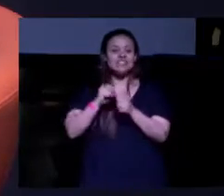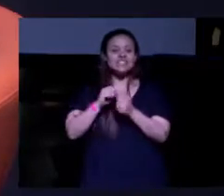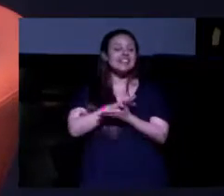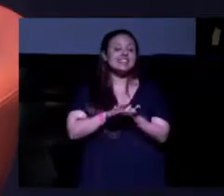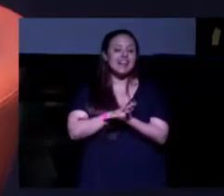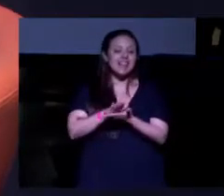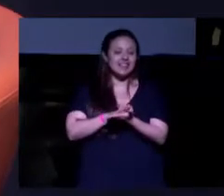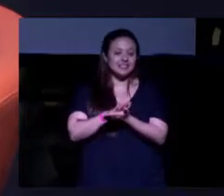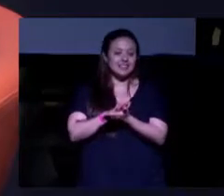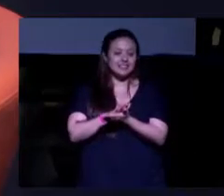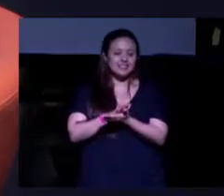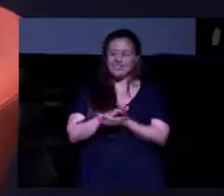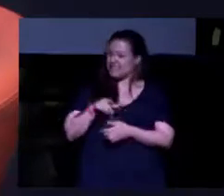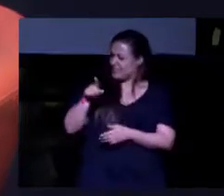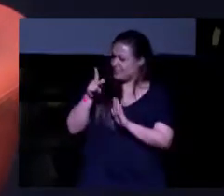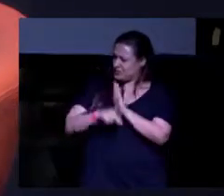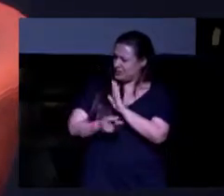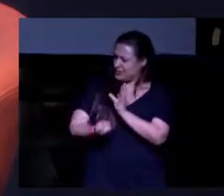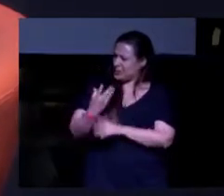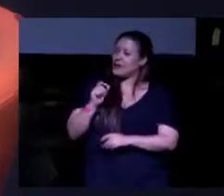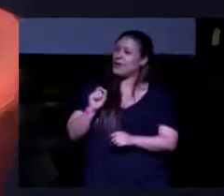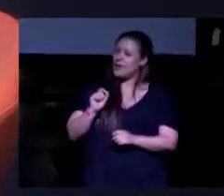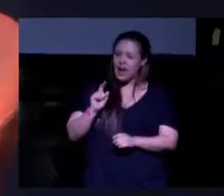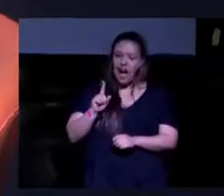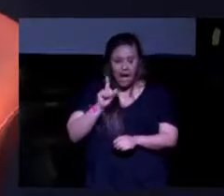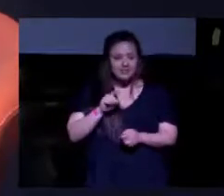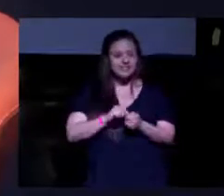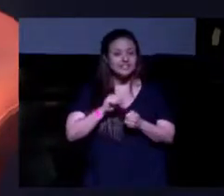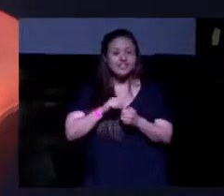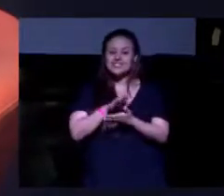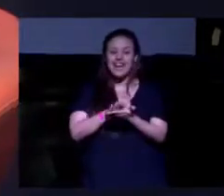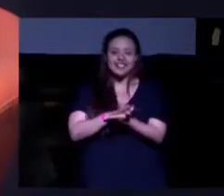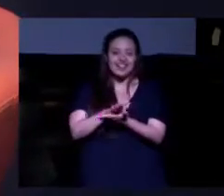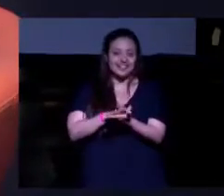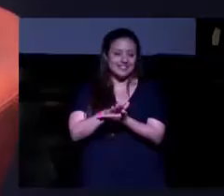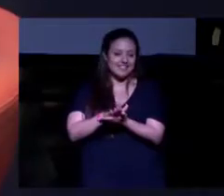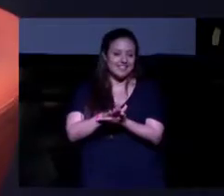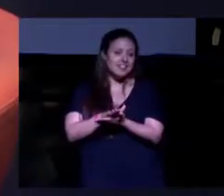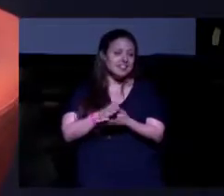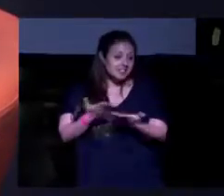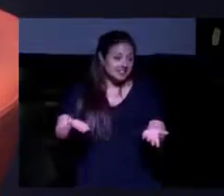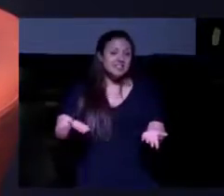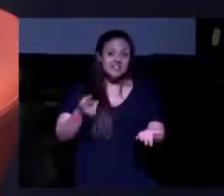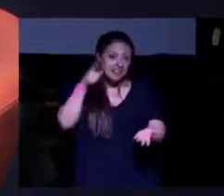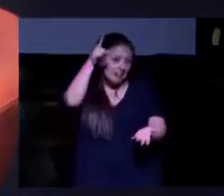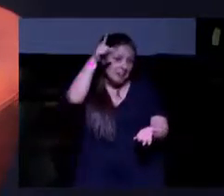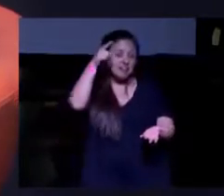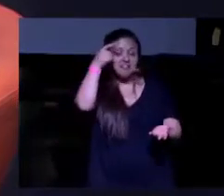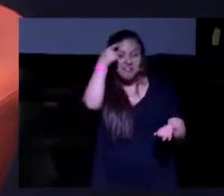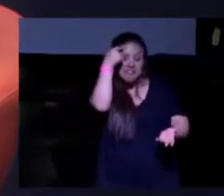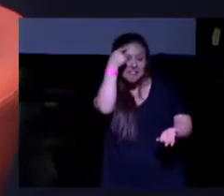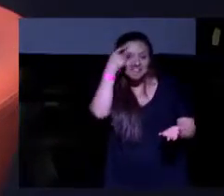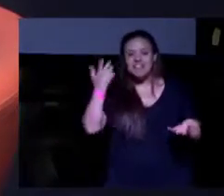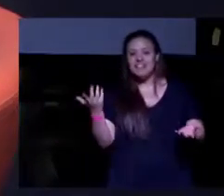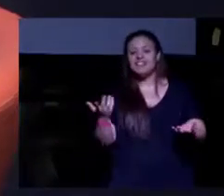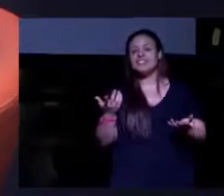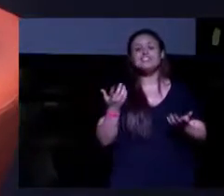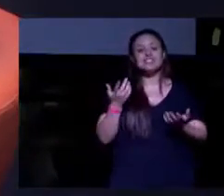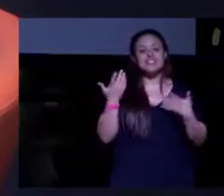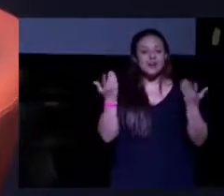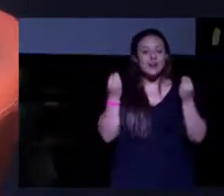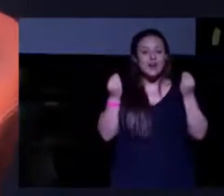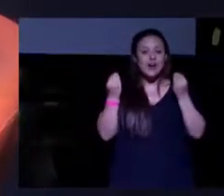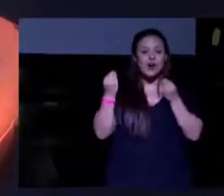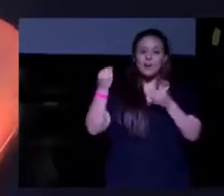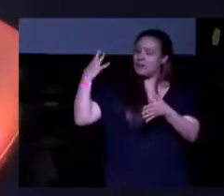Então é isso, assim, para mim é tudo sobre os espaços. Se eu olhar para a minha história e entender quais foram os grandes pulos que tiveram, foi porque eu